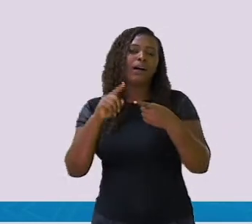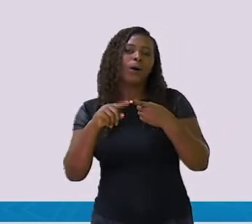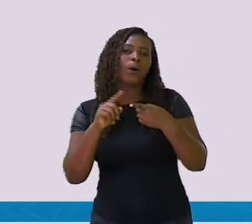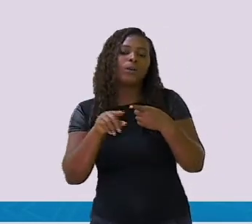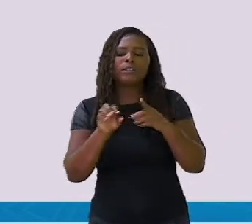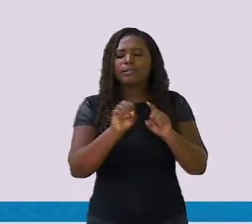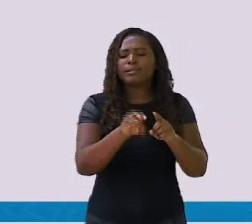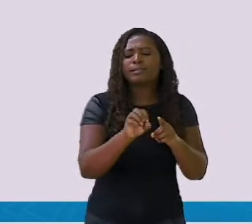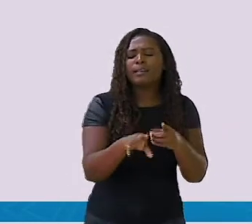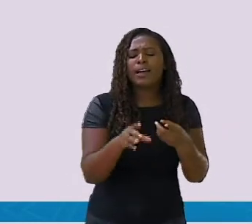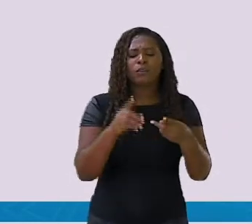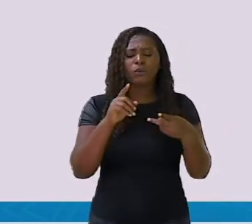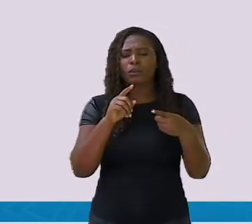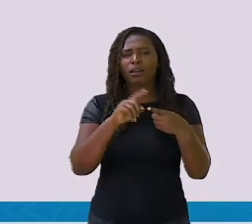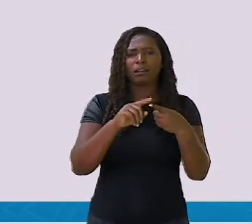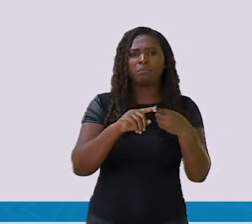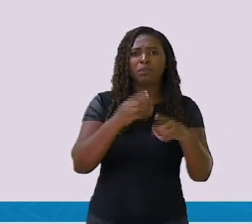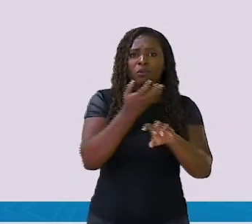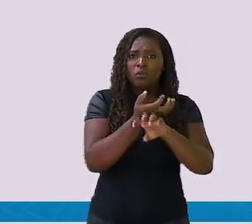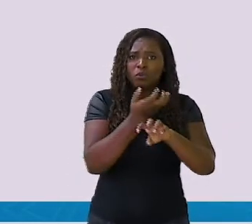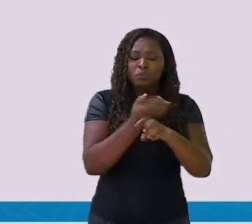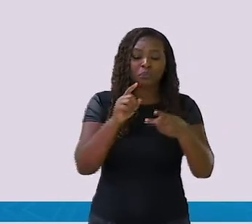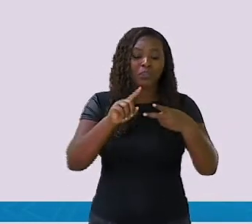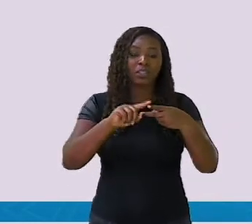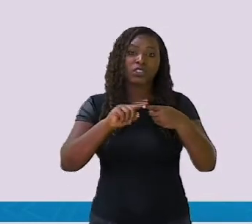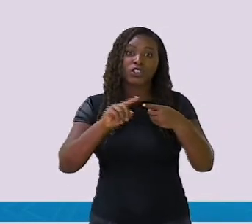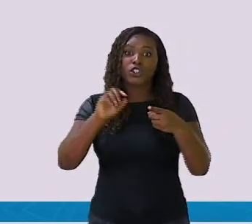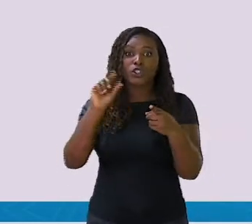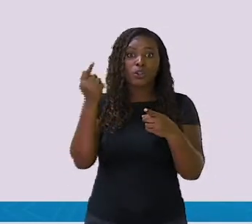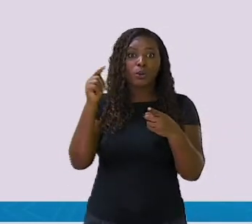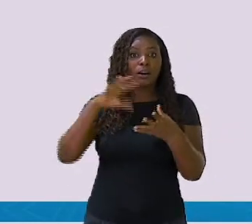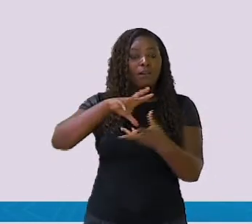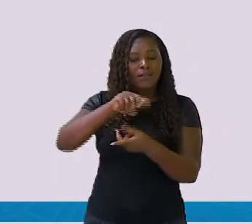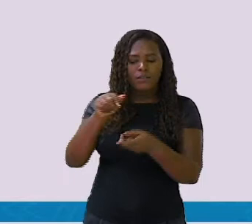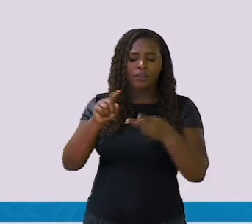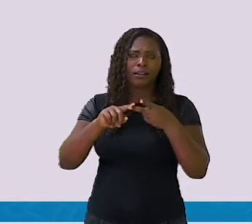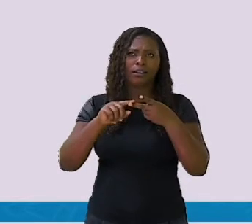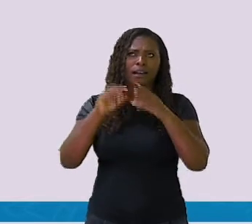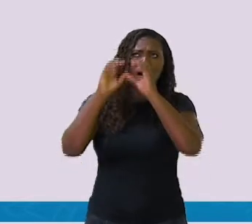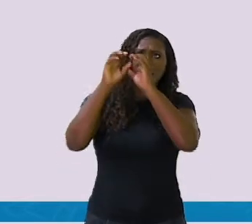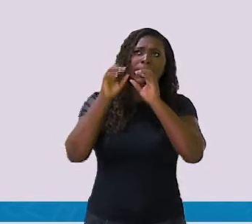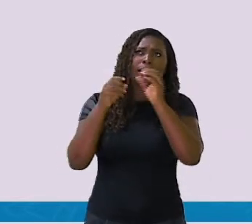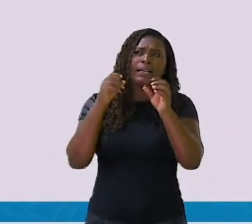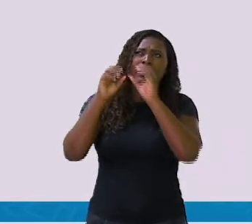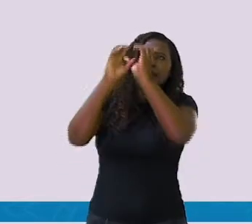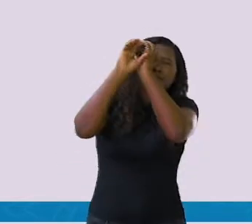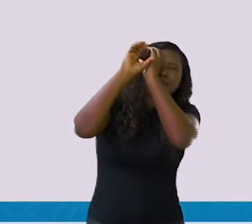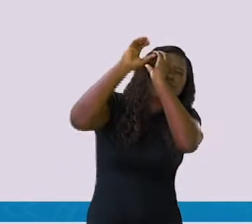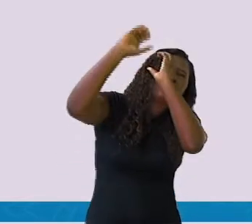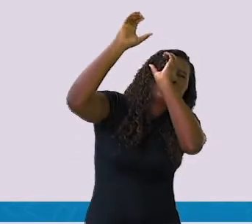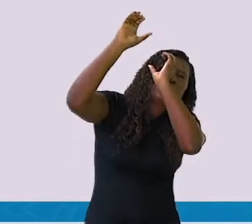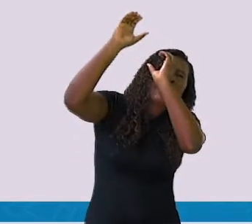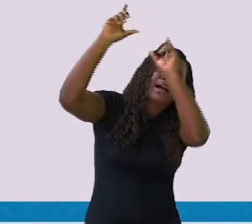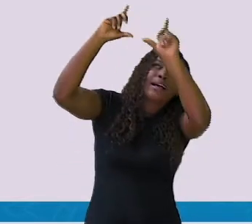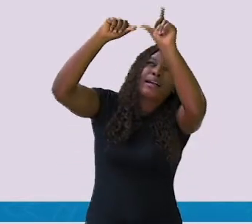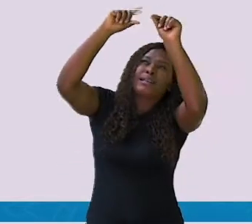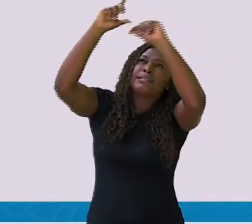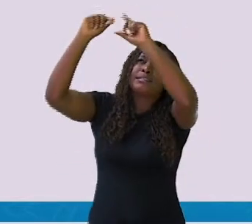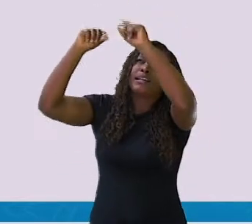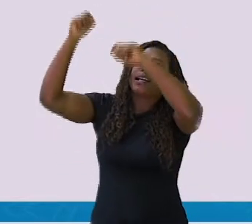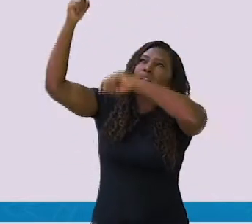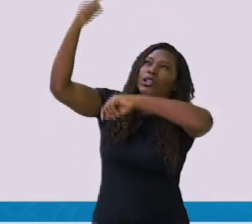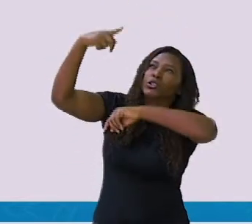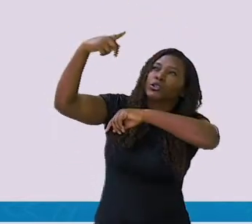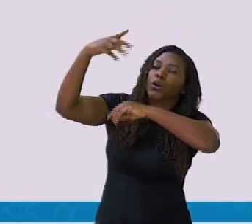lógica, aritmética, geografia, astronomia e música. Vocês podem observar